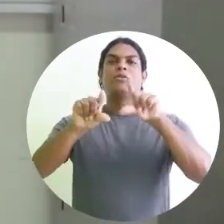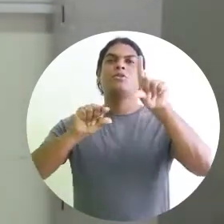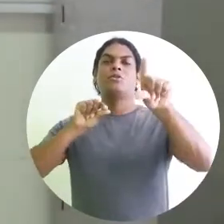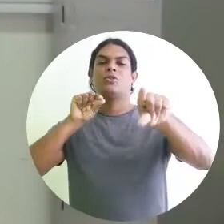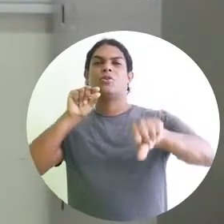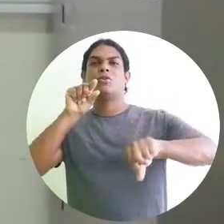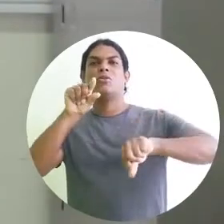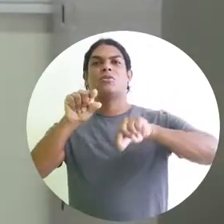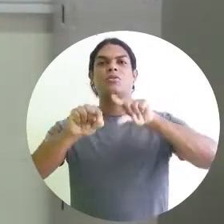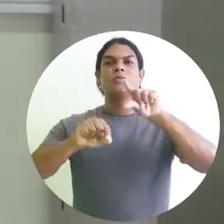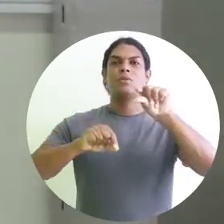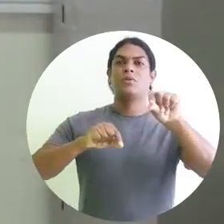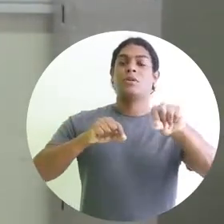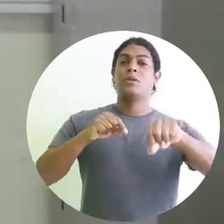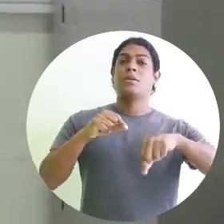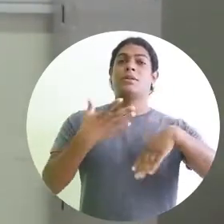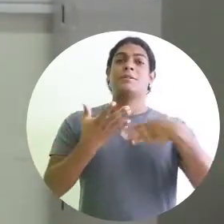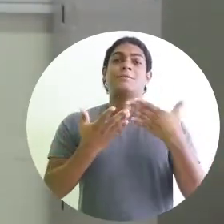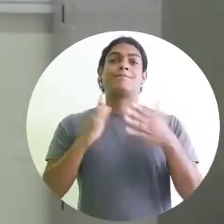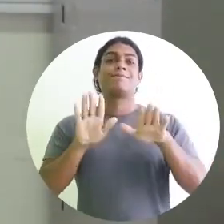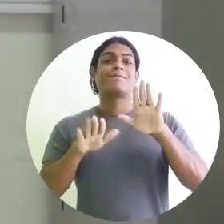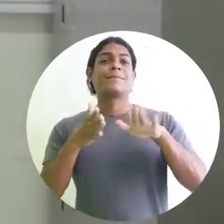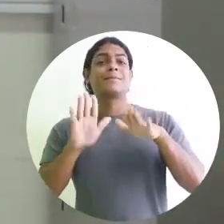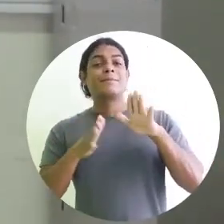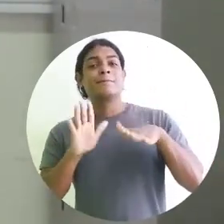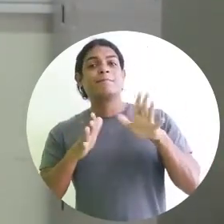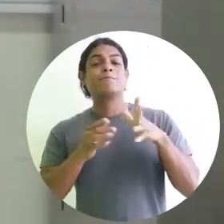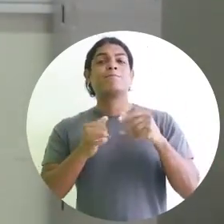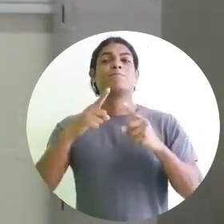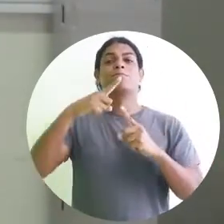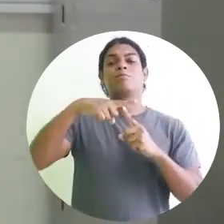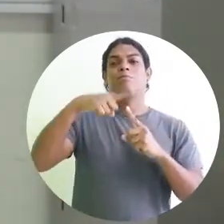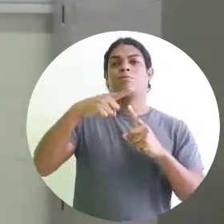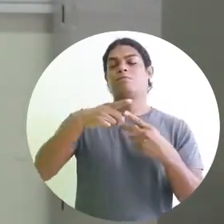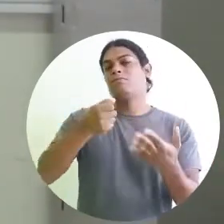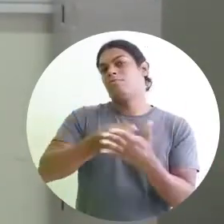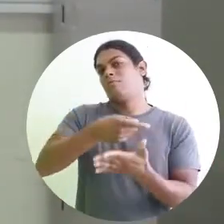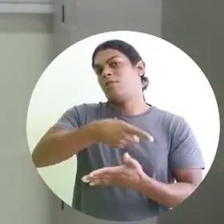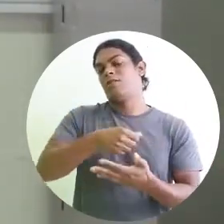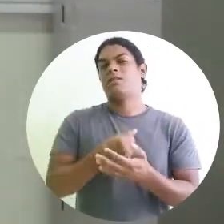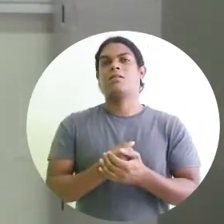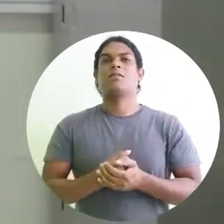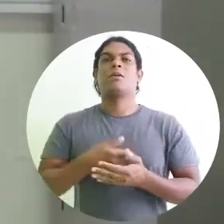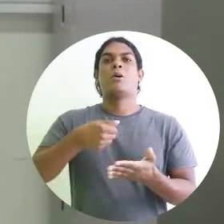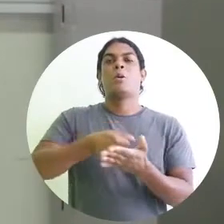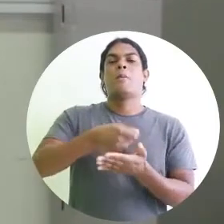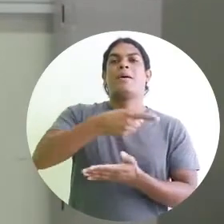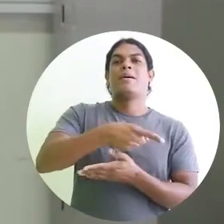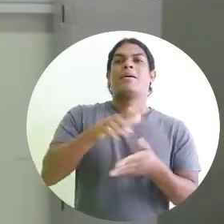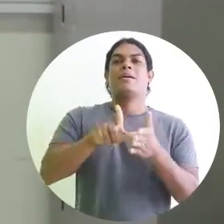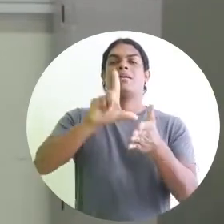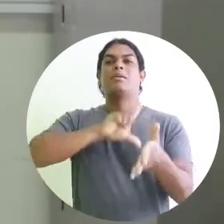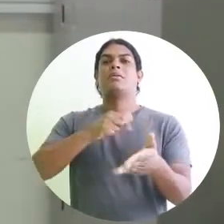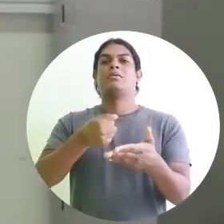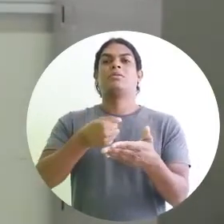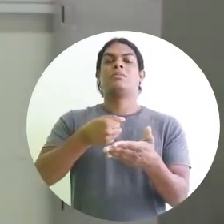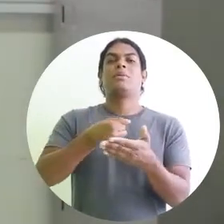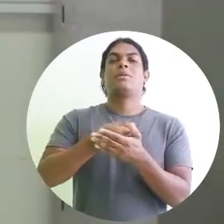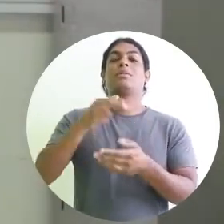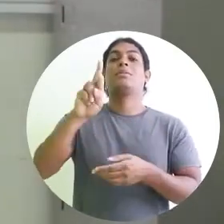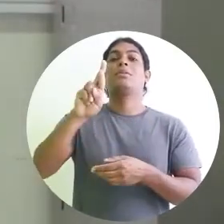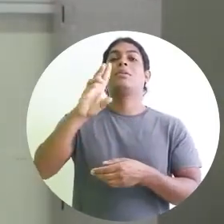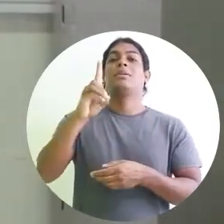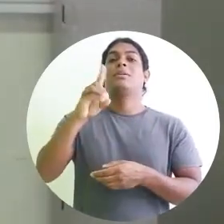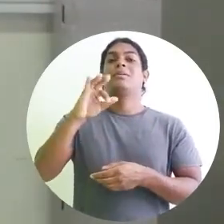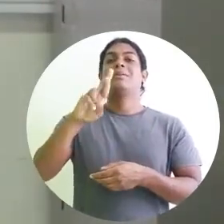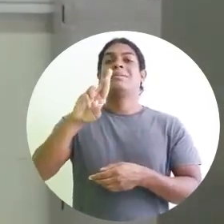algumas determinadas modalidades. Temos 4 grandes modalidades: a pagamento antecipado, a remessa direta ou remessa sem saque,